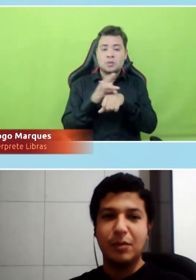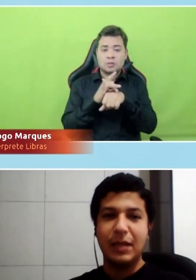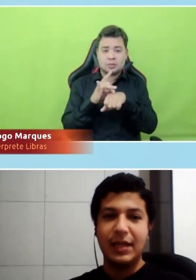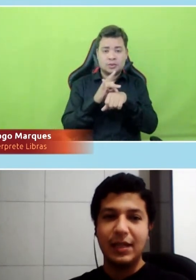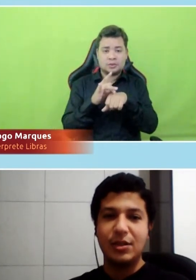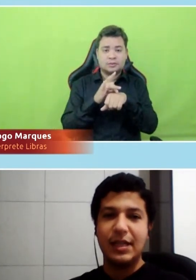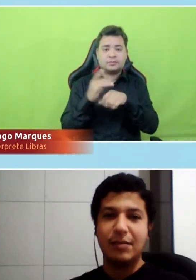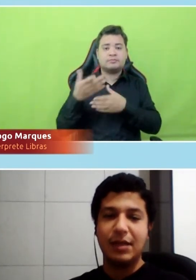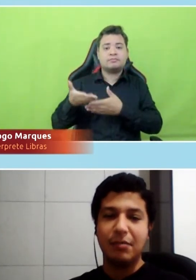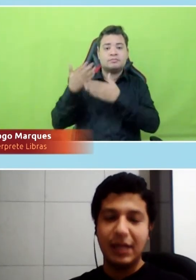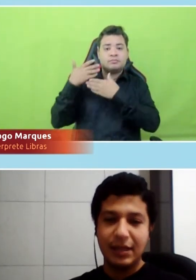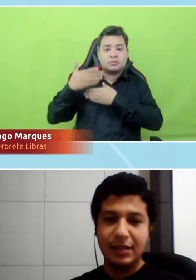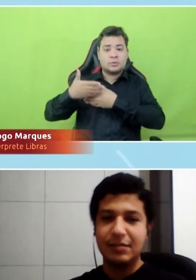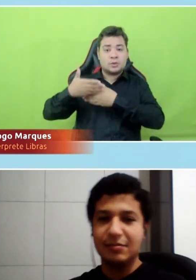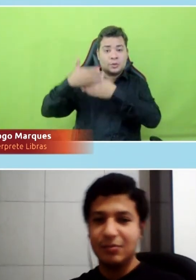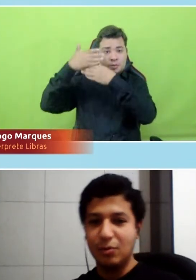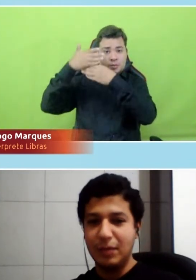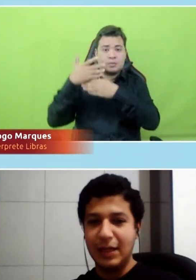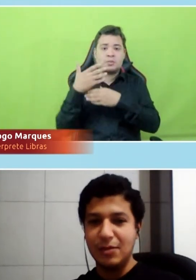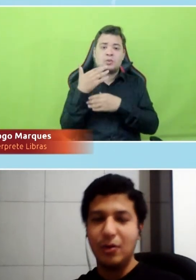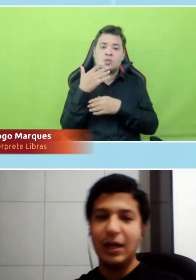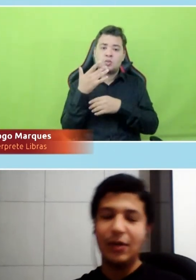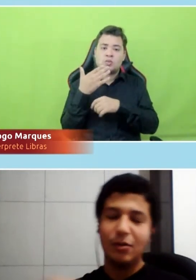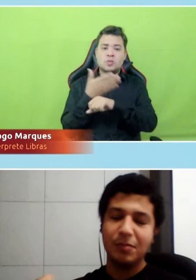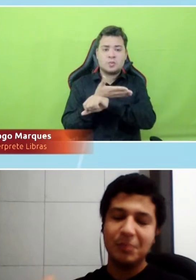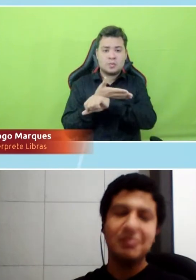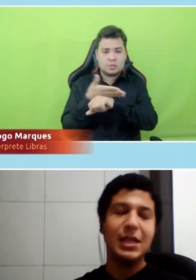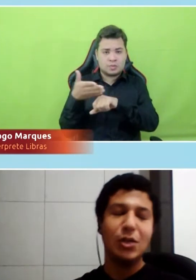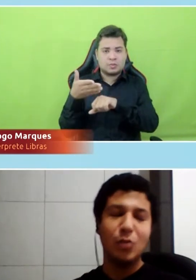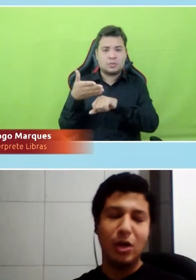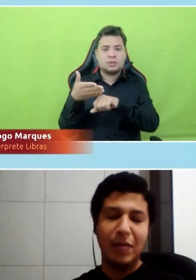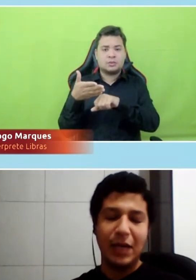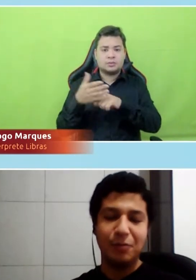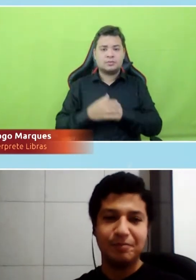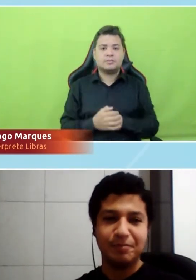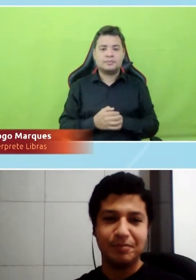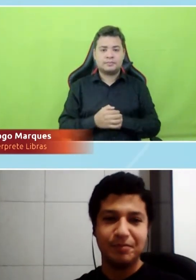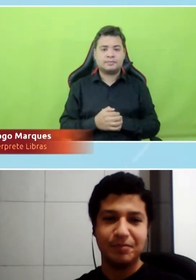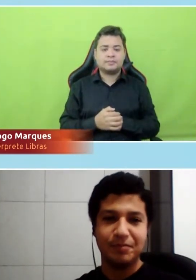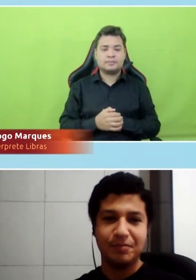uma parede de cerâmica branca, um pedaço do meu guarda-roupa e do meu armário.